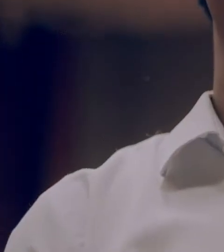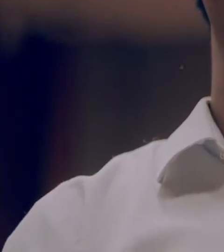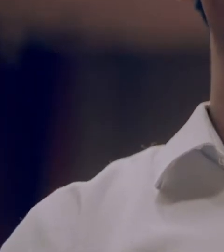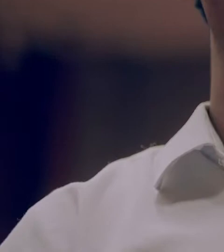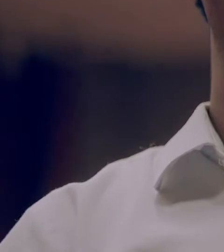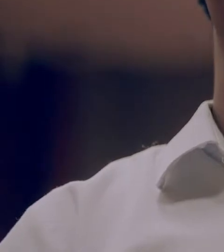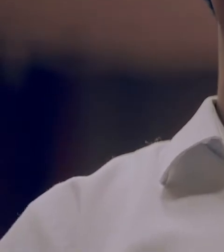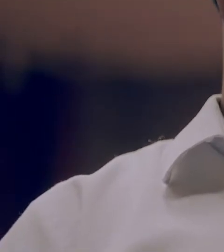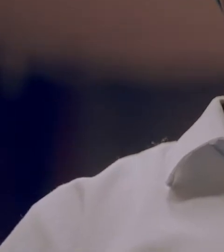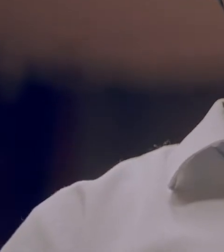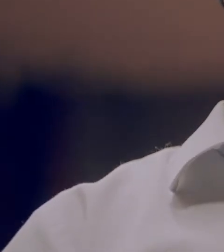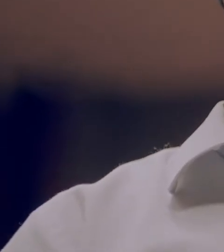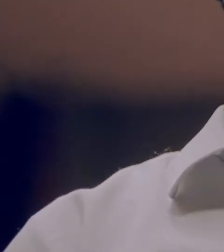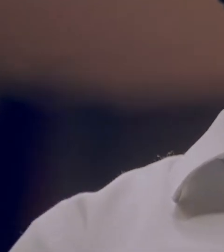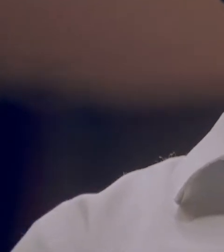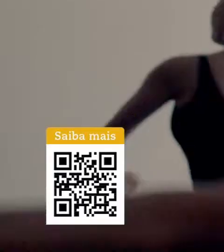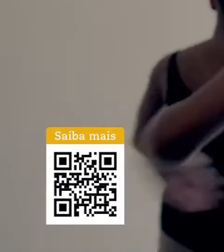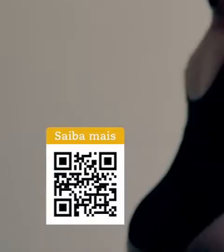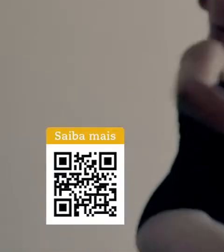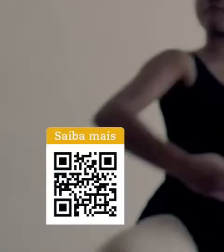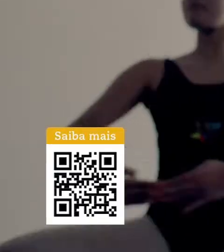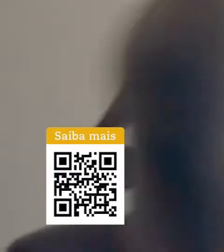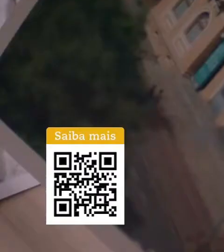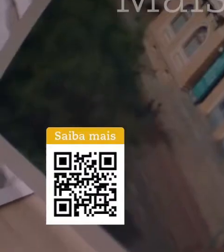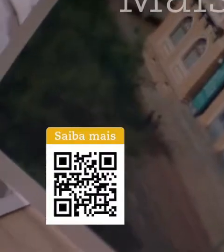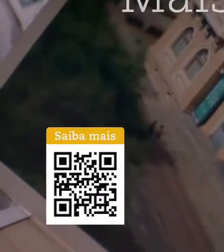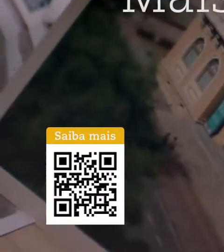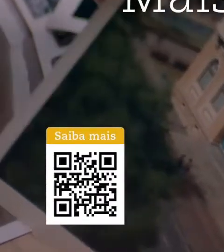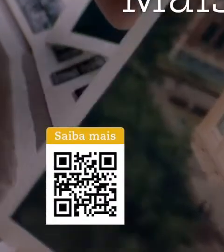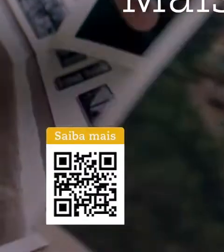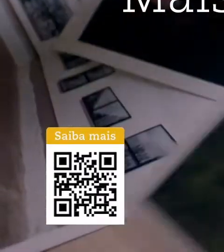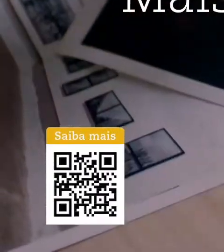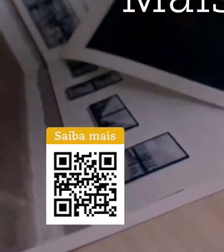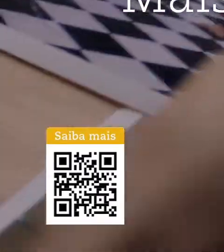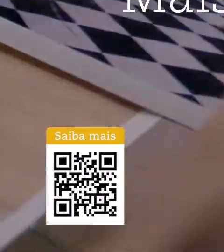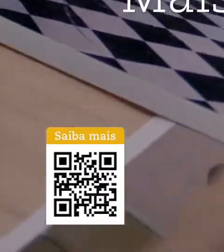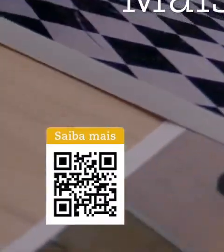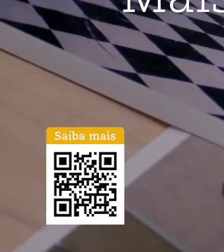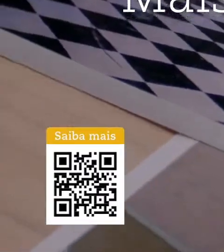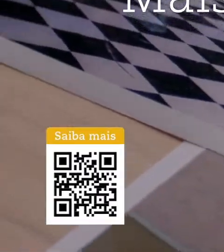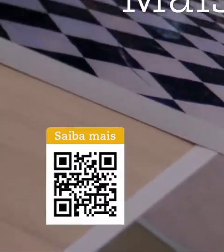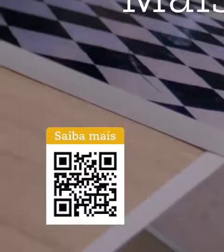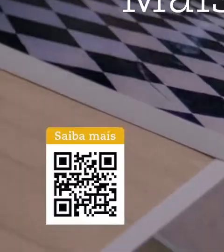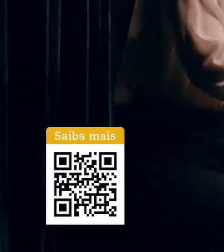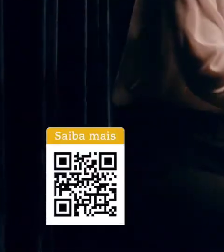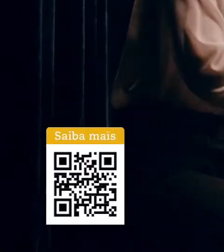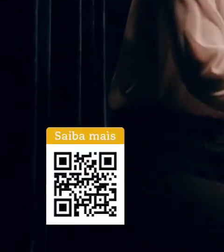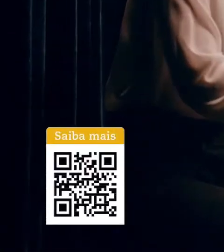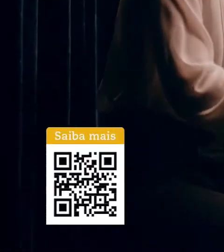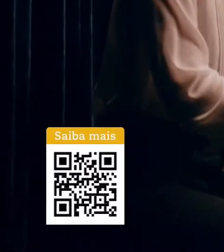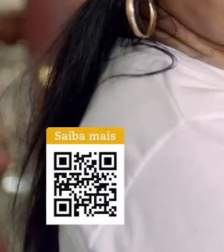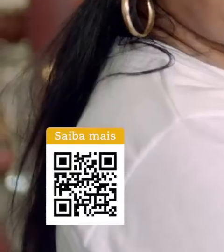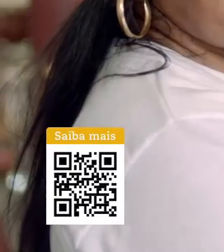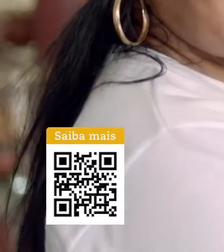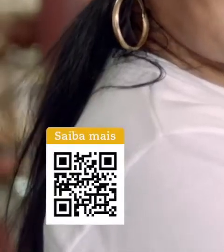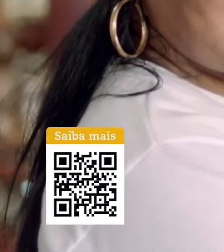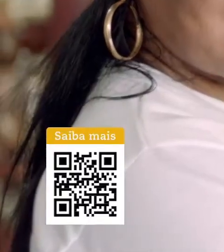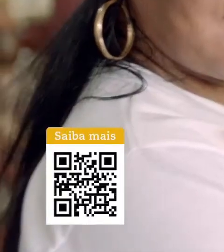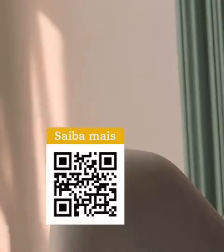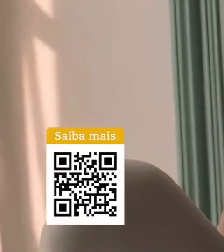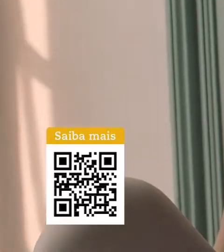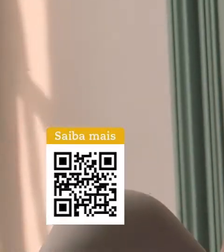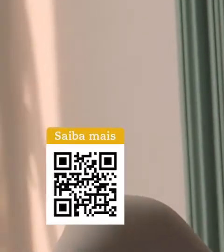nossas manifestações culturais. Ao todo, são mais de 200 projetos criados, apoiados